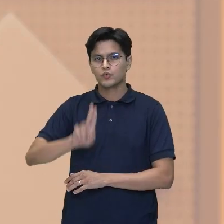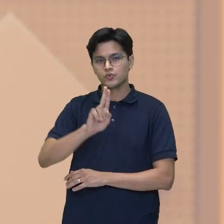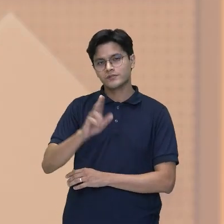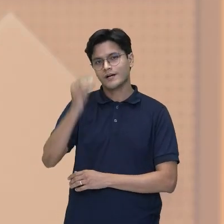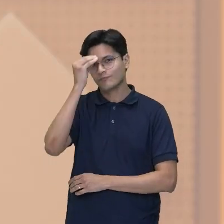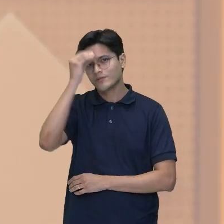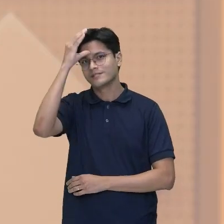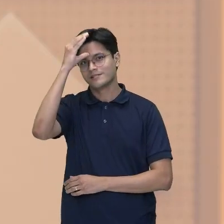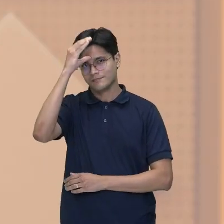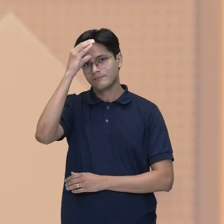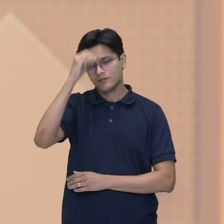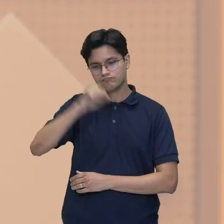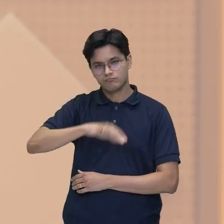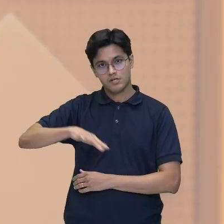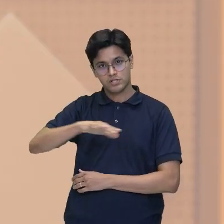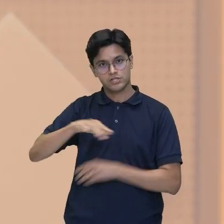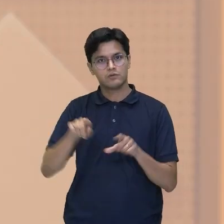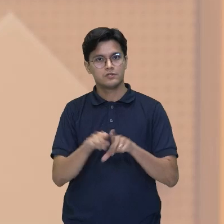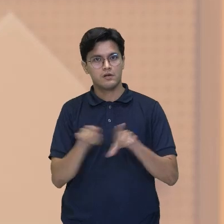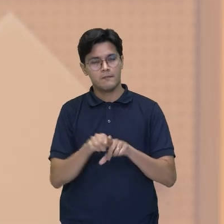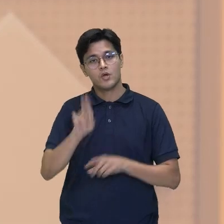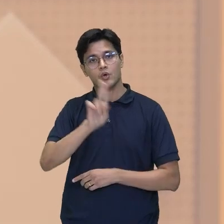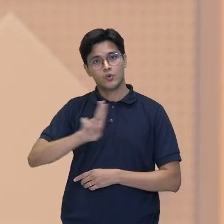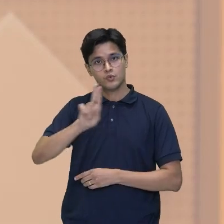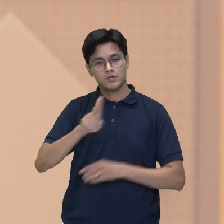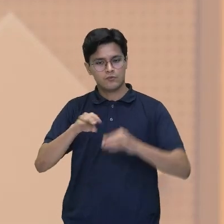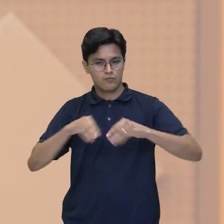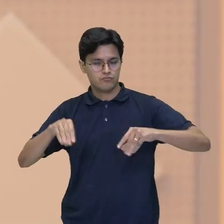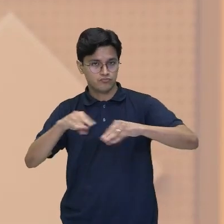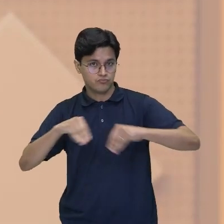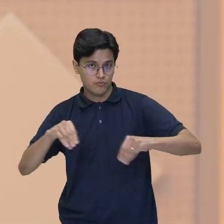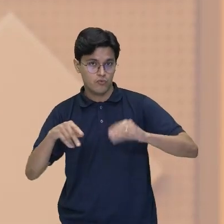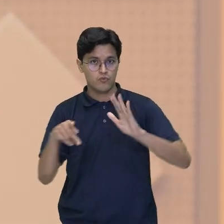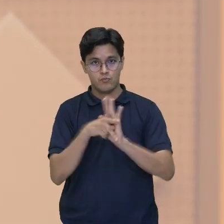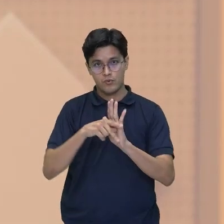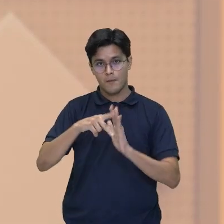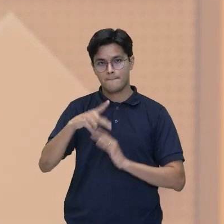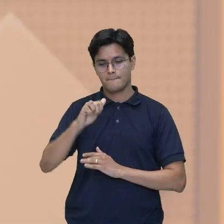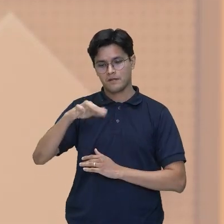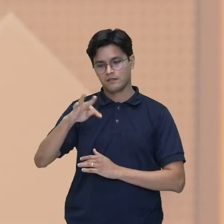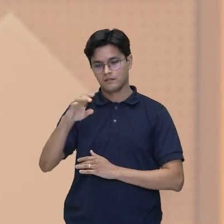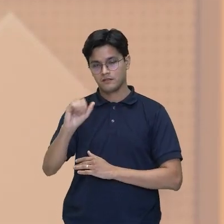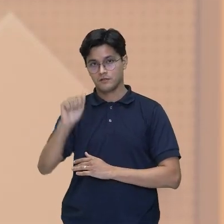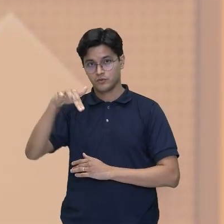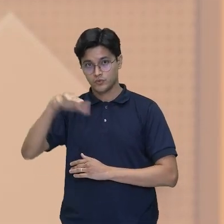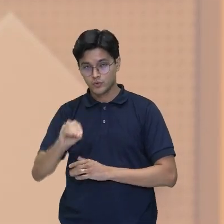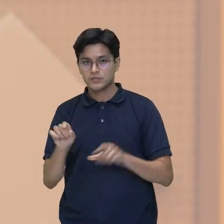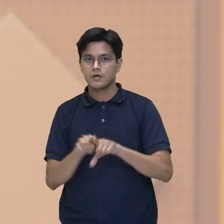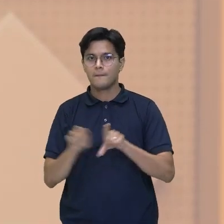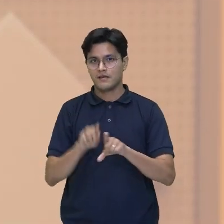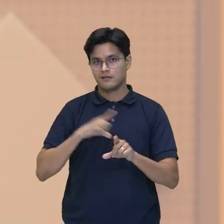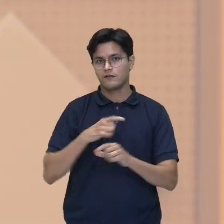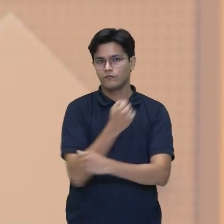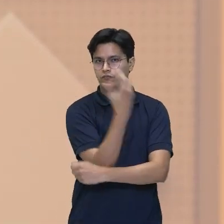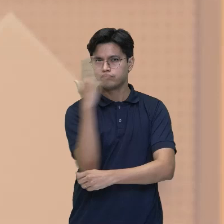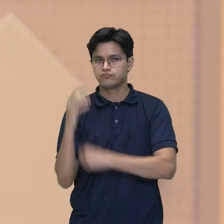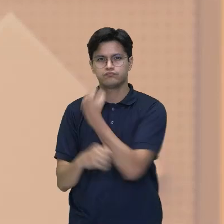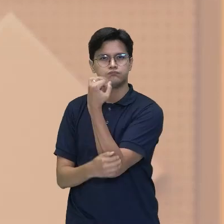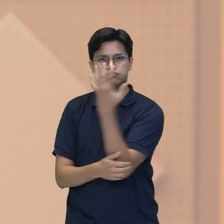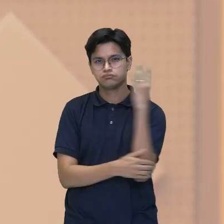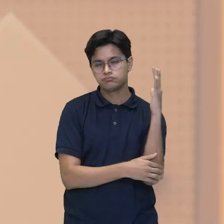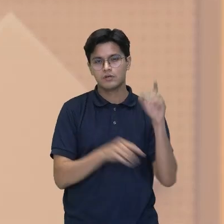eles utilizavam o solo, que era pantanoso, e também uma área de floresta fechada, e acabavam